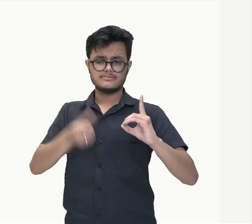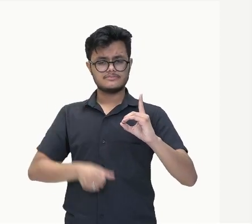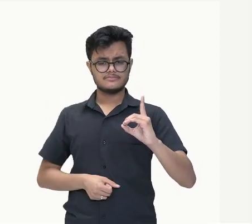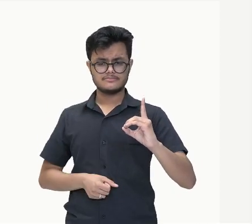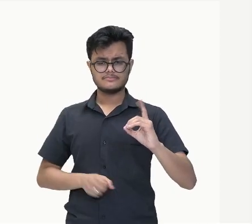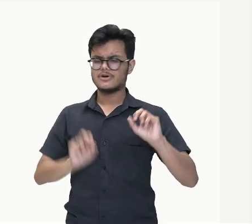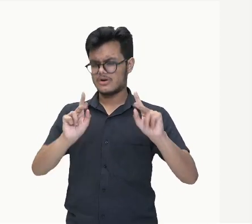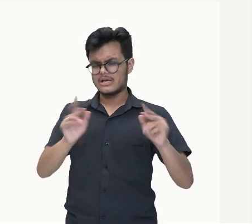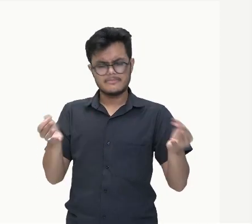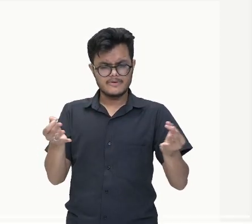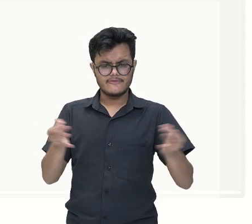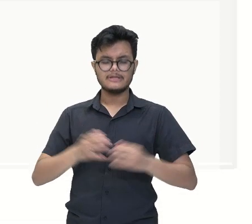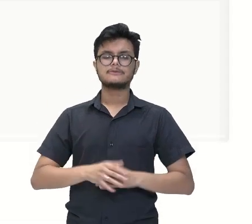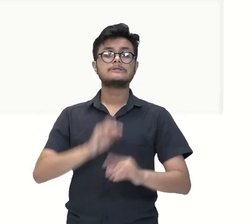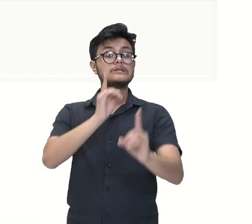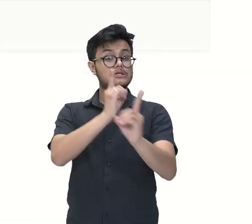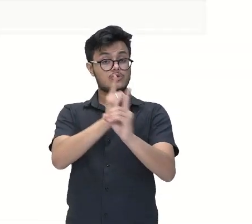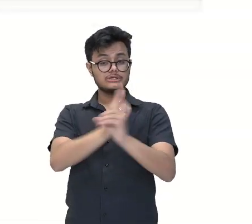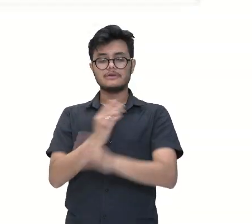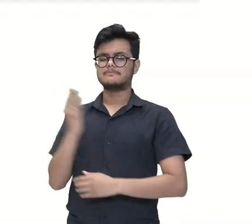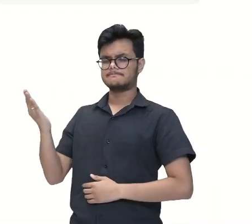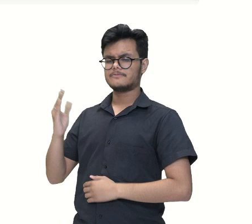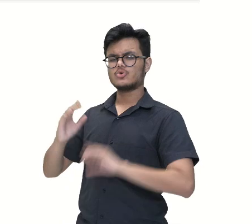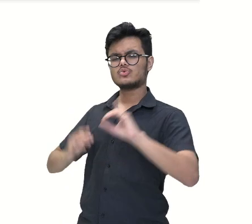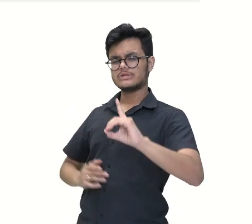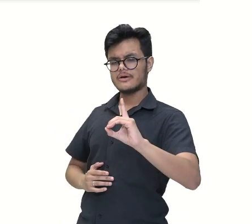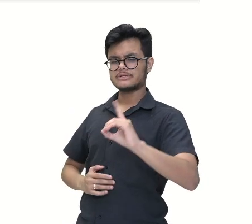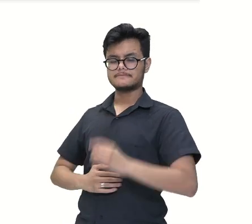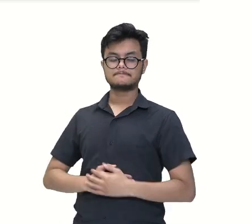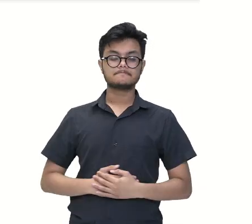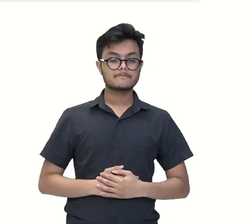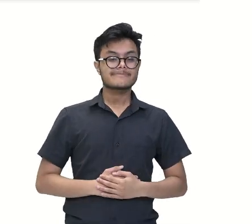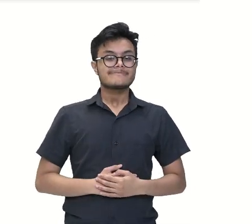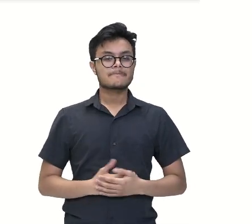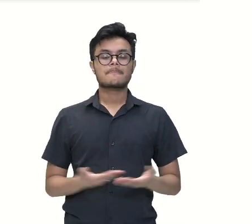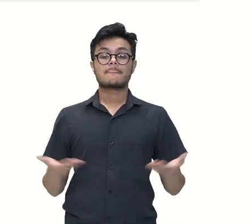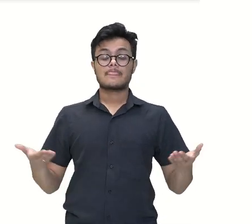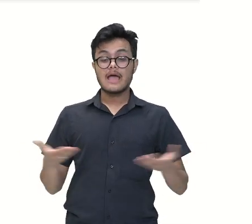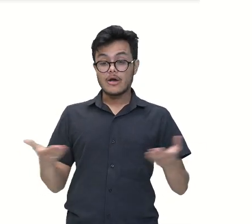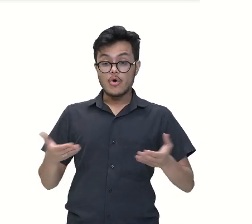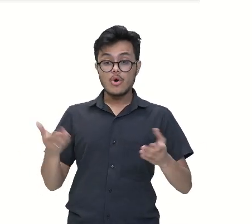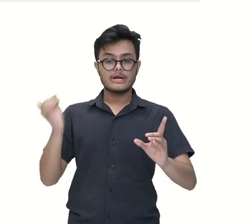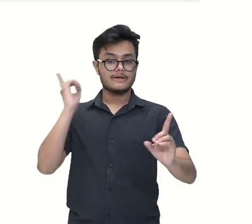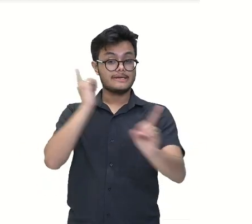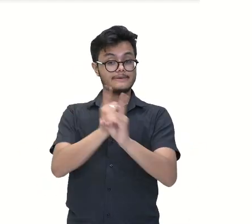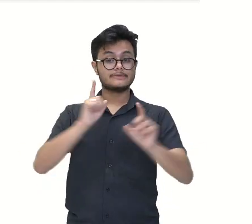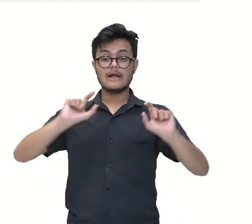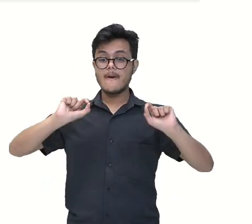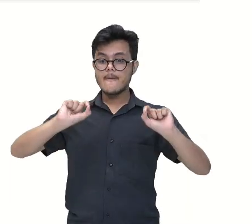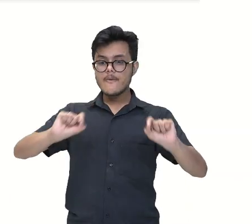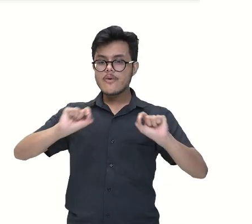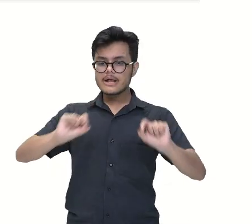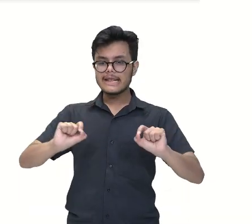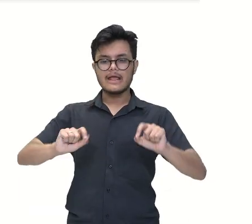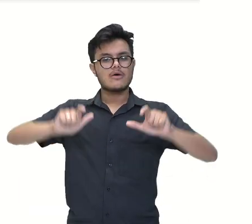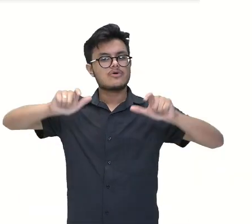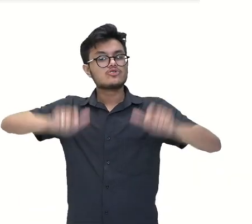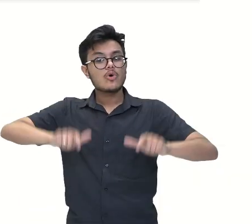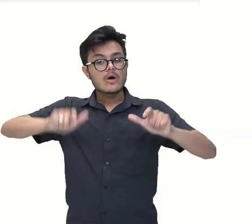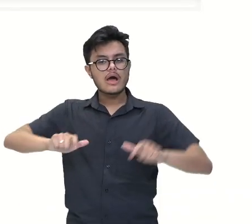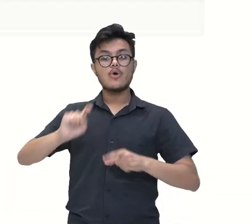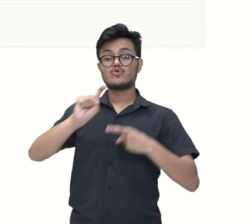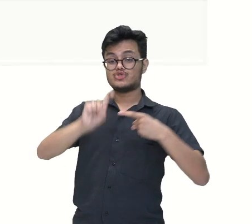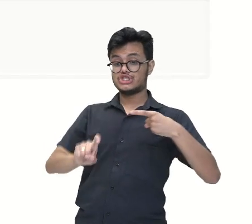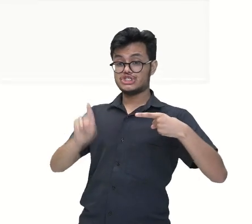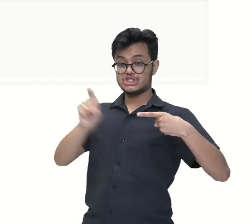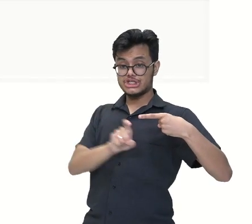256. Muito bem, encontrei o valor do delta. Agora vamos encontrar a coordenada x